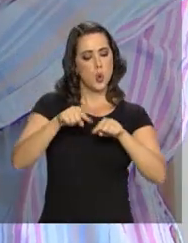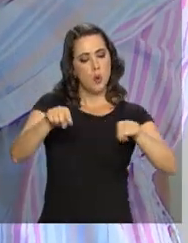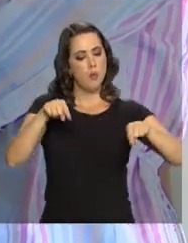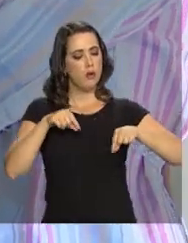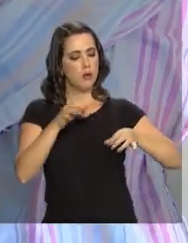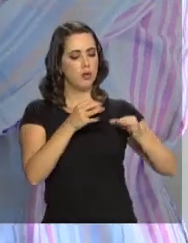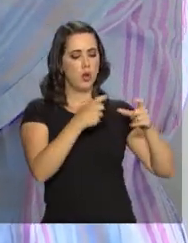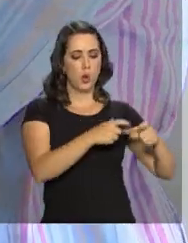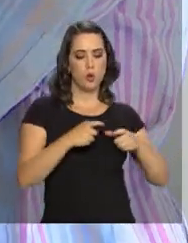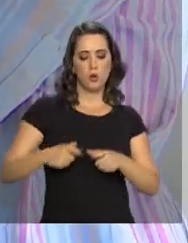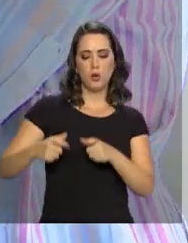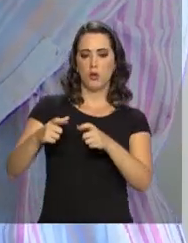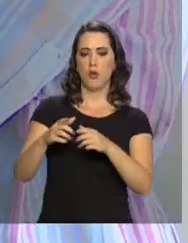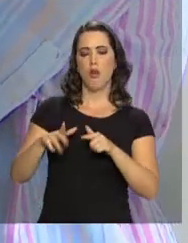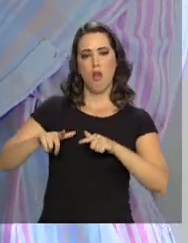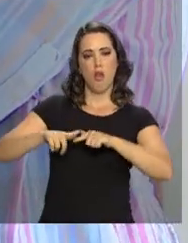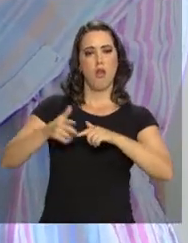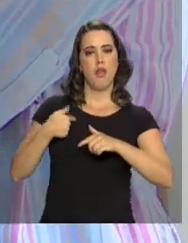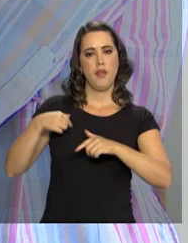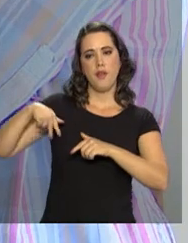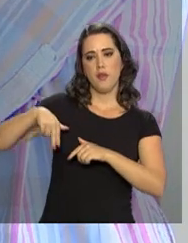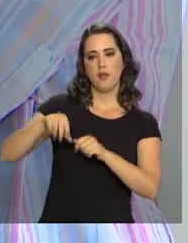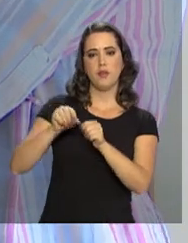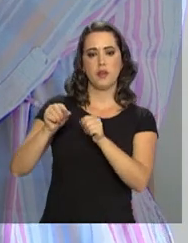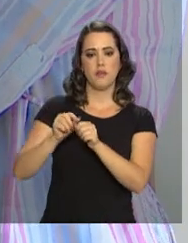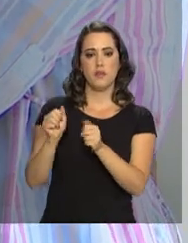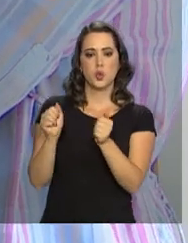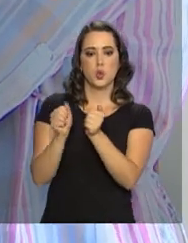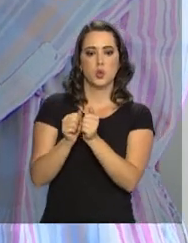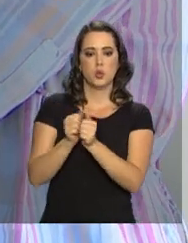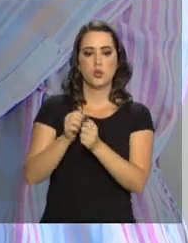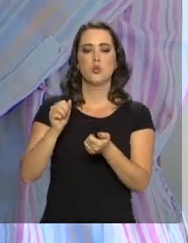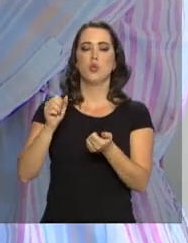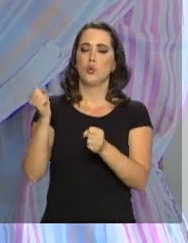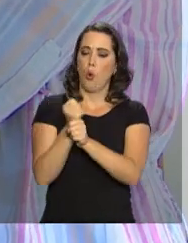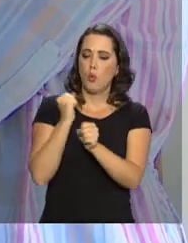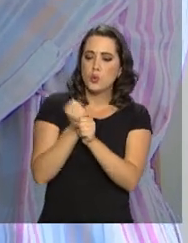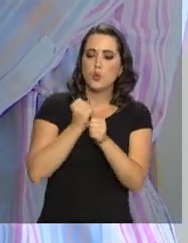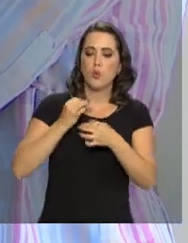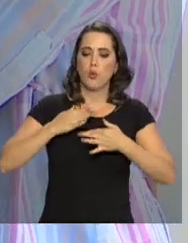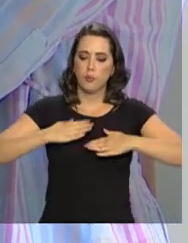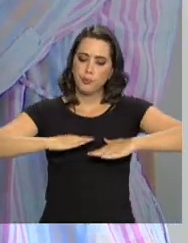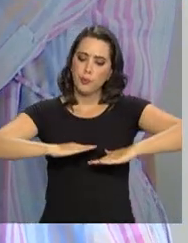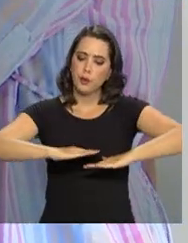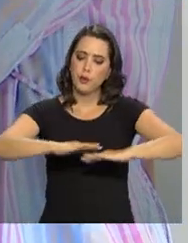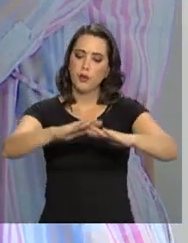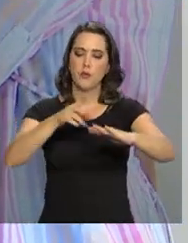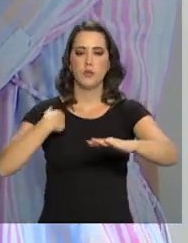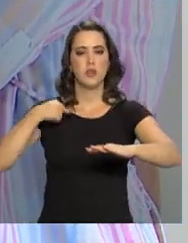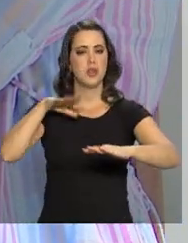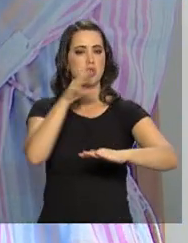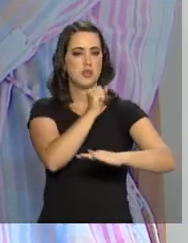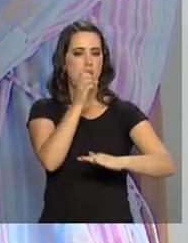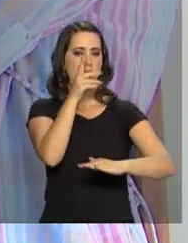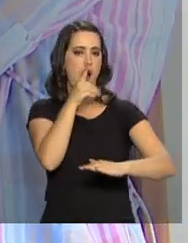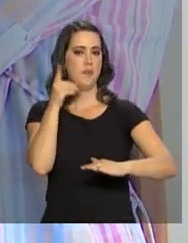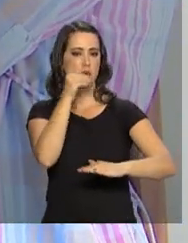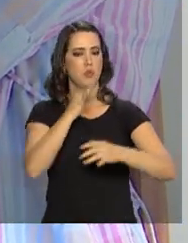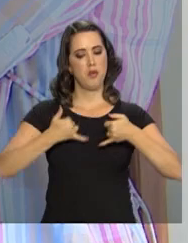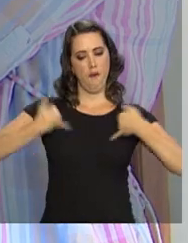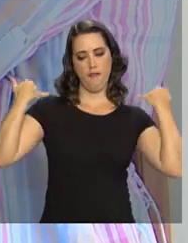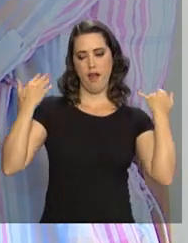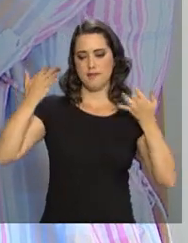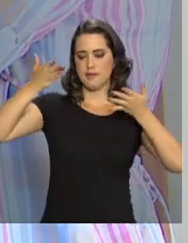Todo, eu que fiz os passeios pela prefeitura. É onde é que a gente ficava, passar fim de semana, época de